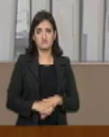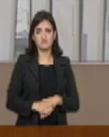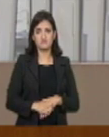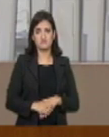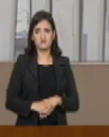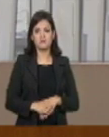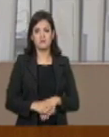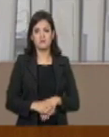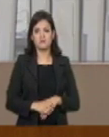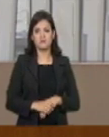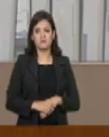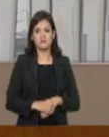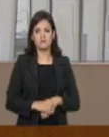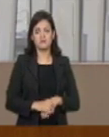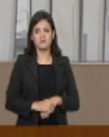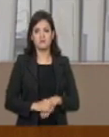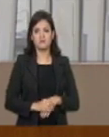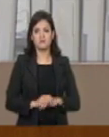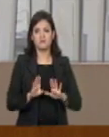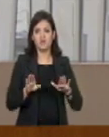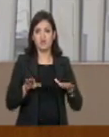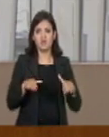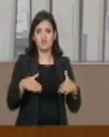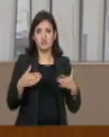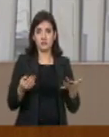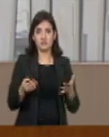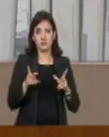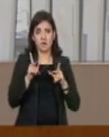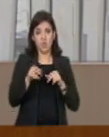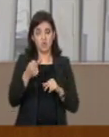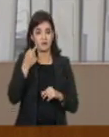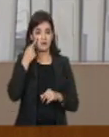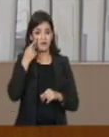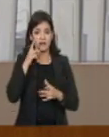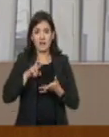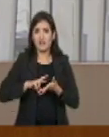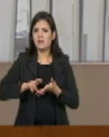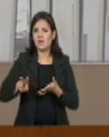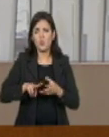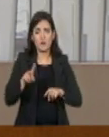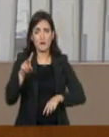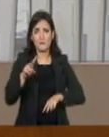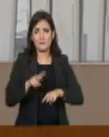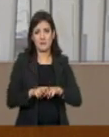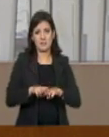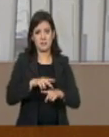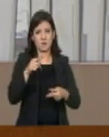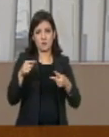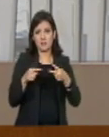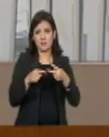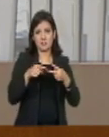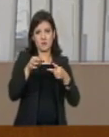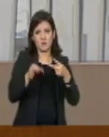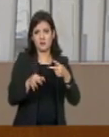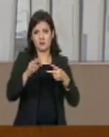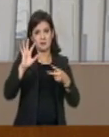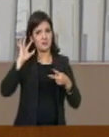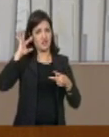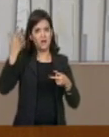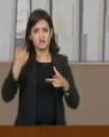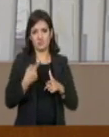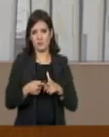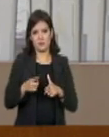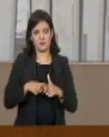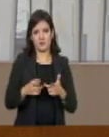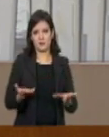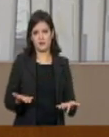Como se vê, não é prisão após condenação em segunda instância que resolve tais problemas com a devida